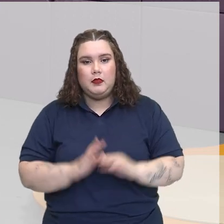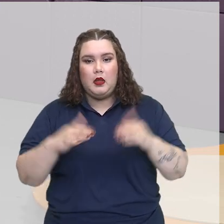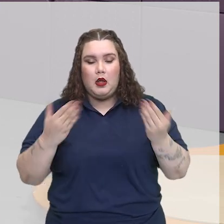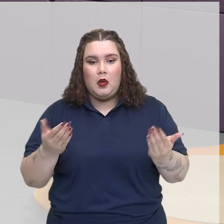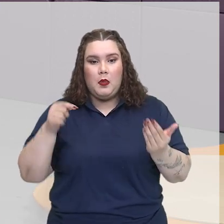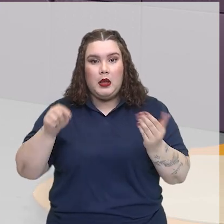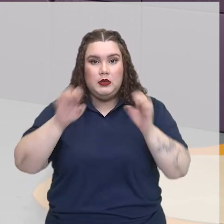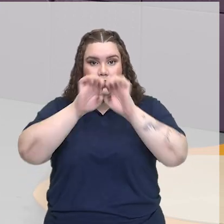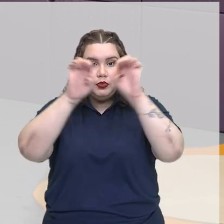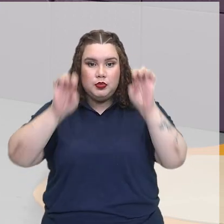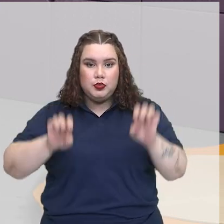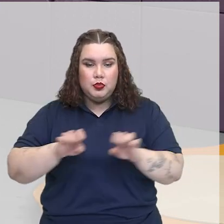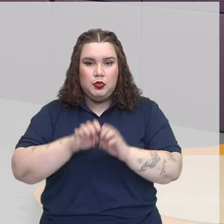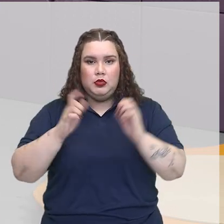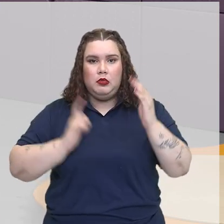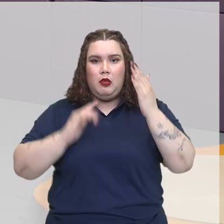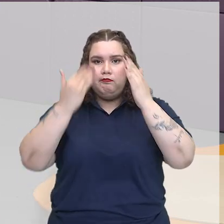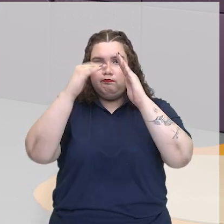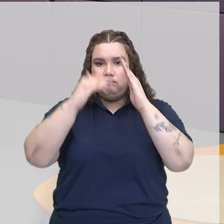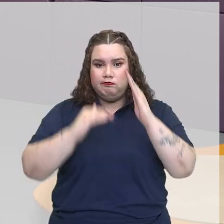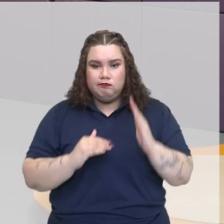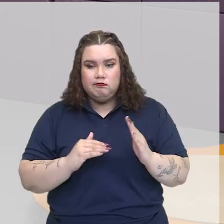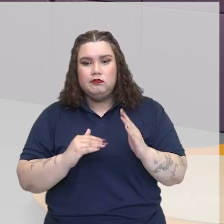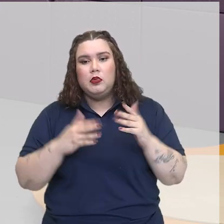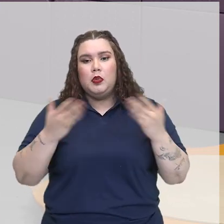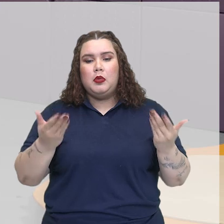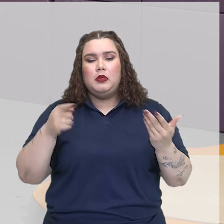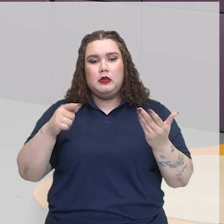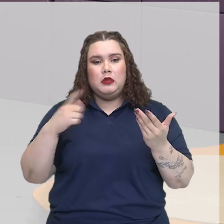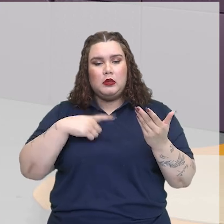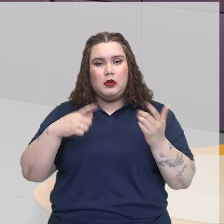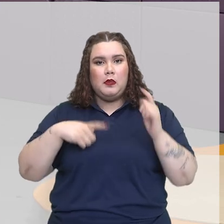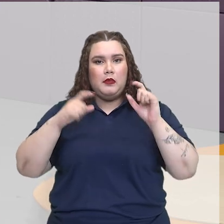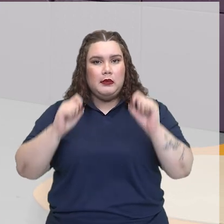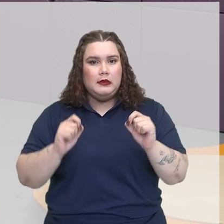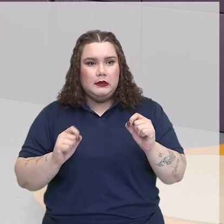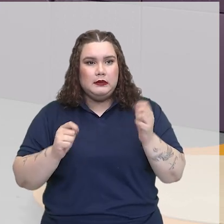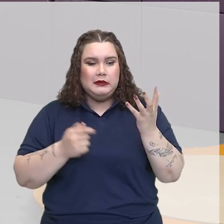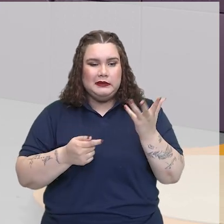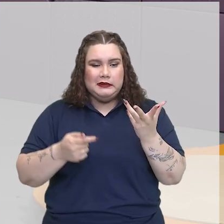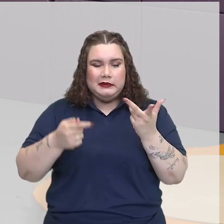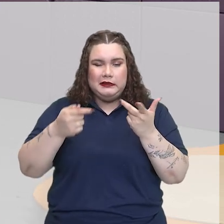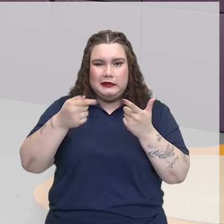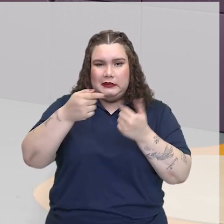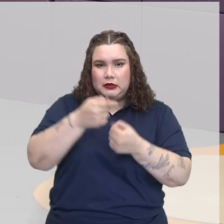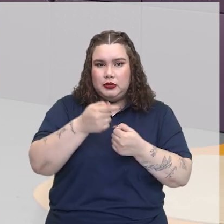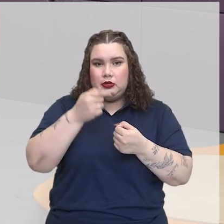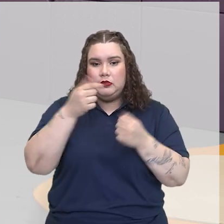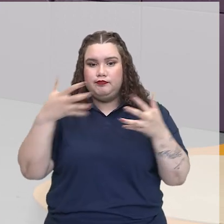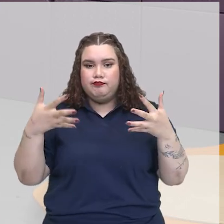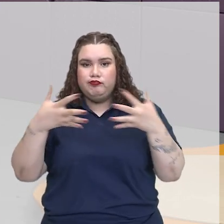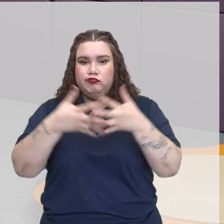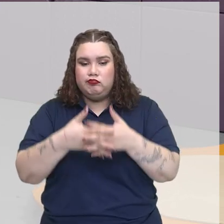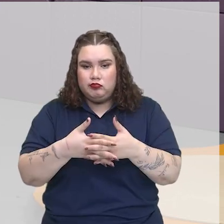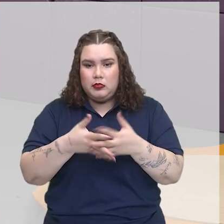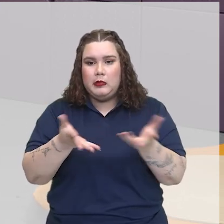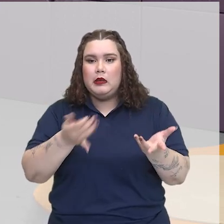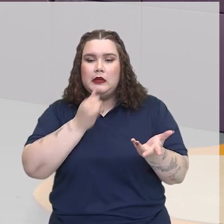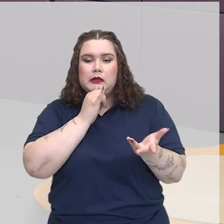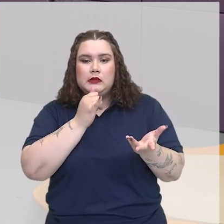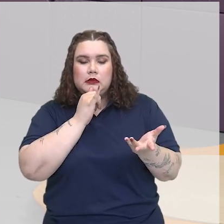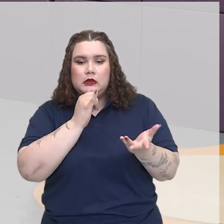né, hierárquica, ela ia ficando cada vez mais complexa quando, por exemplo, né,